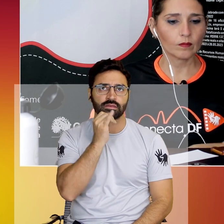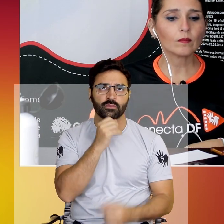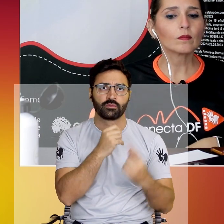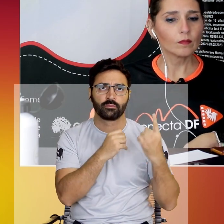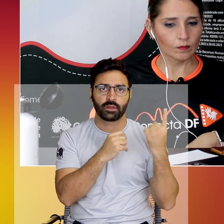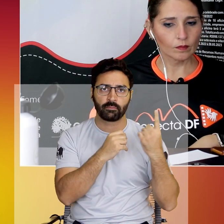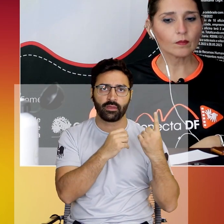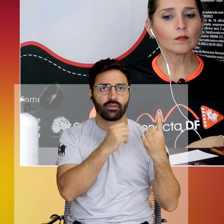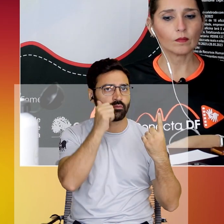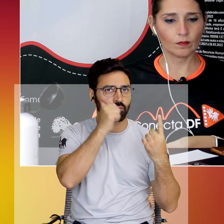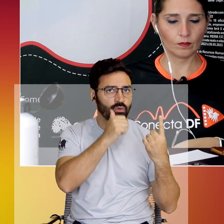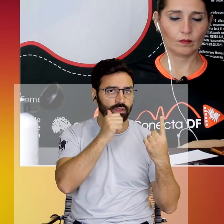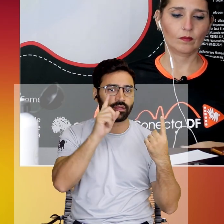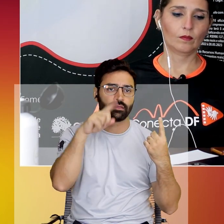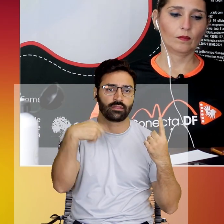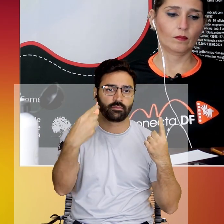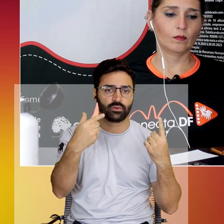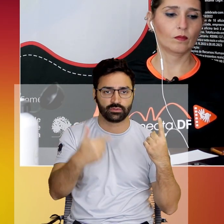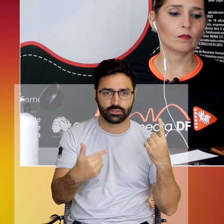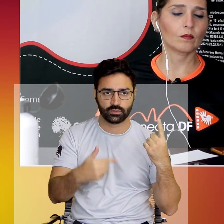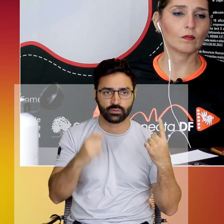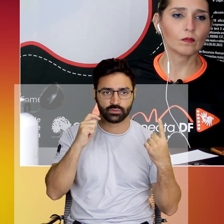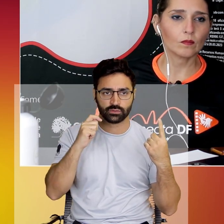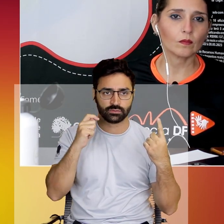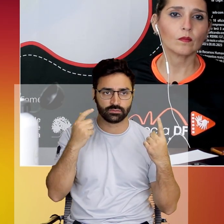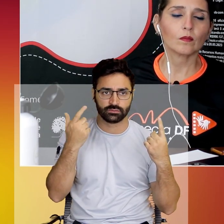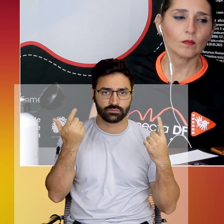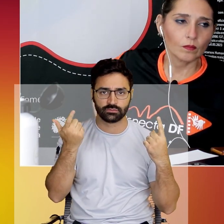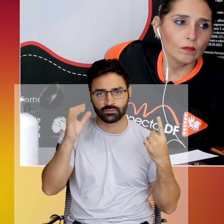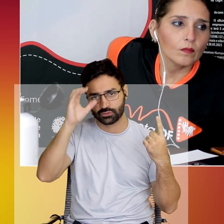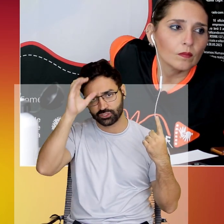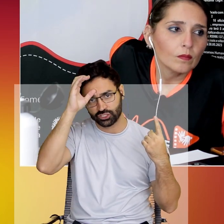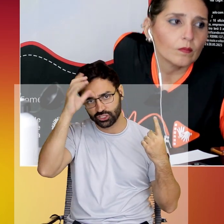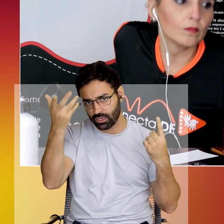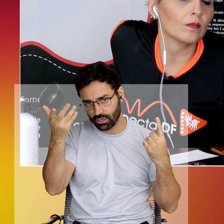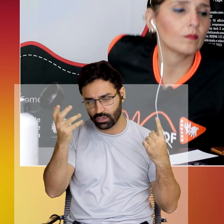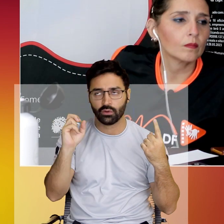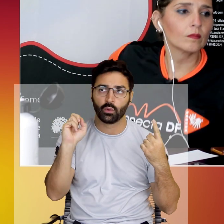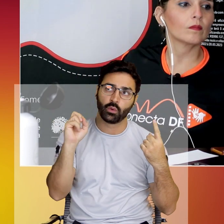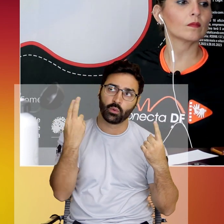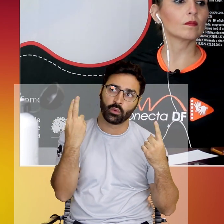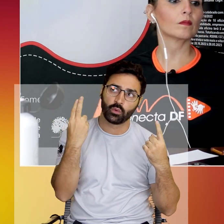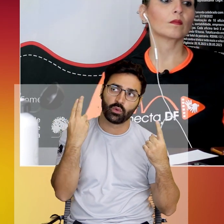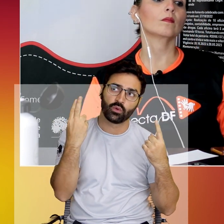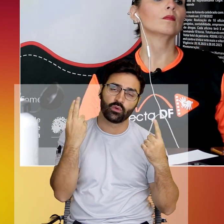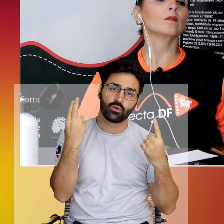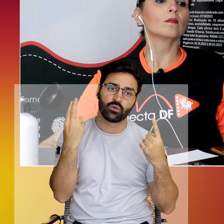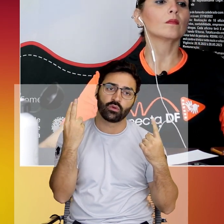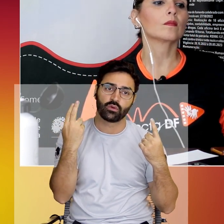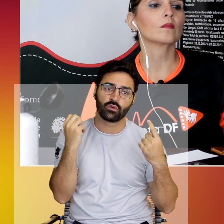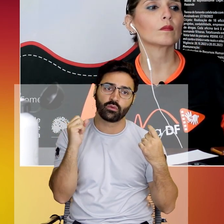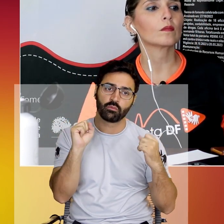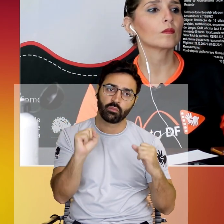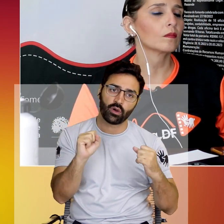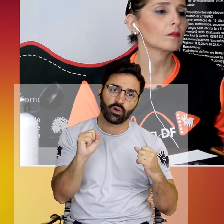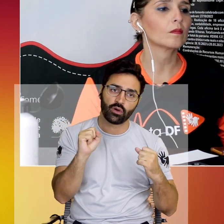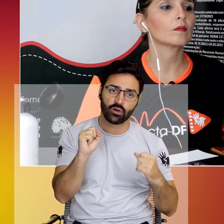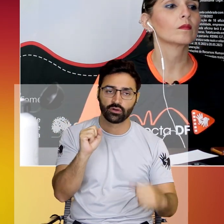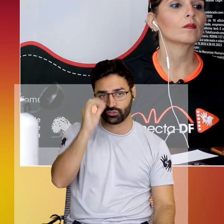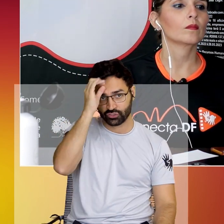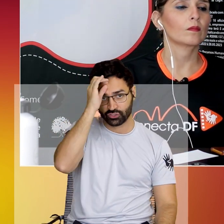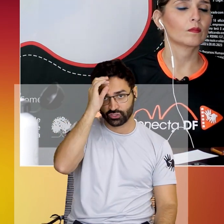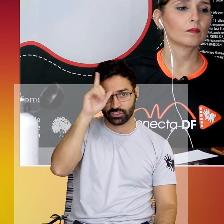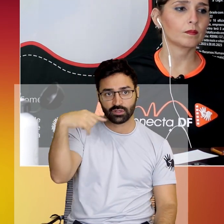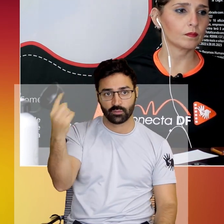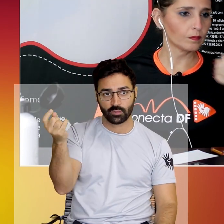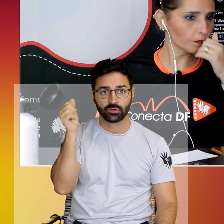e depois, sei lá, tia, ou pode ser tia e depois mulher. Existe